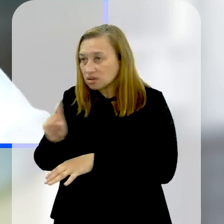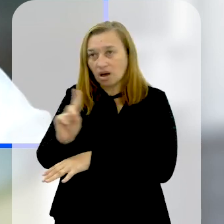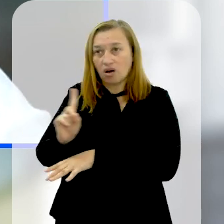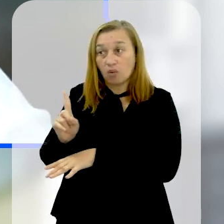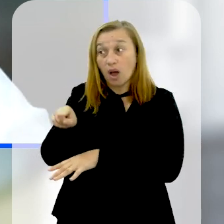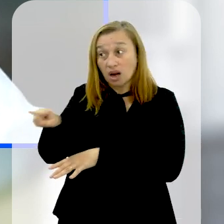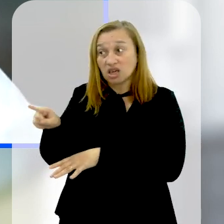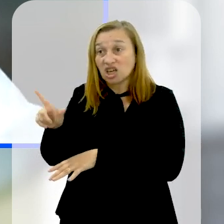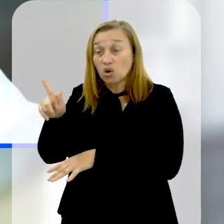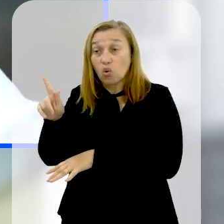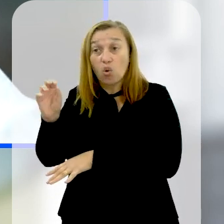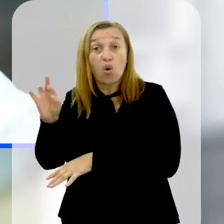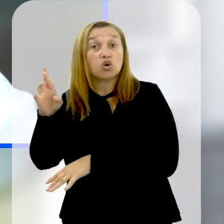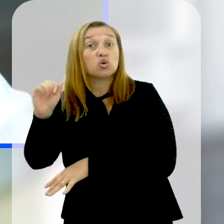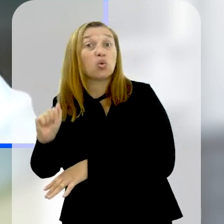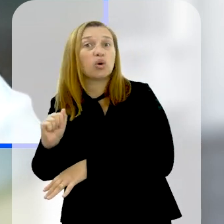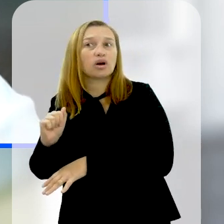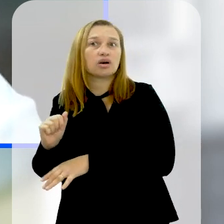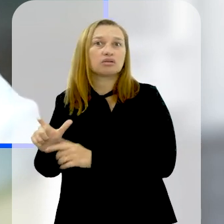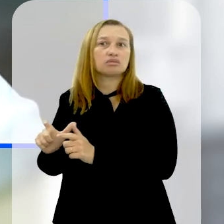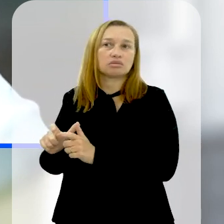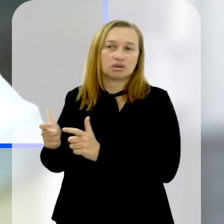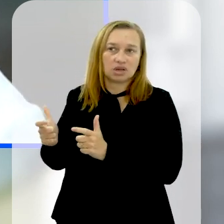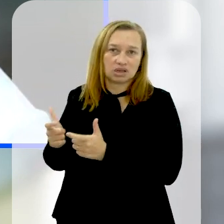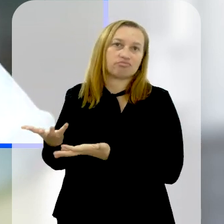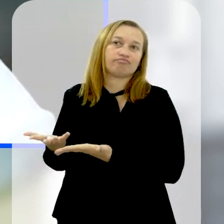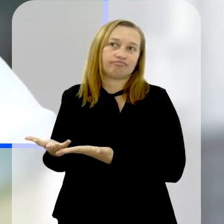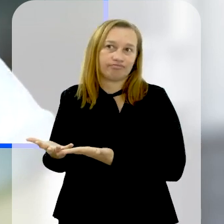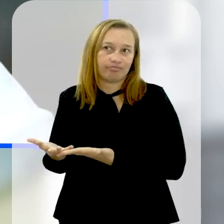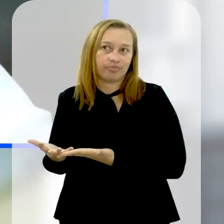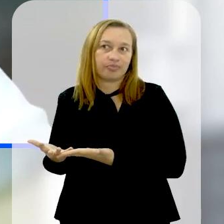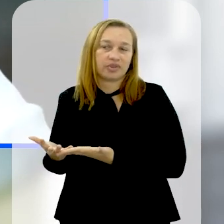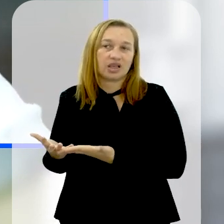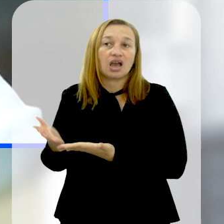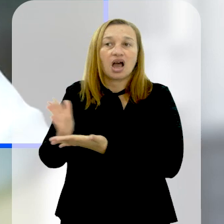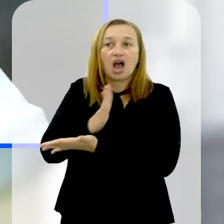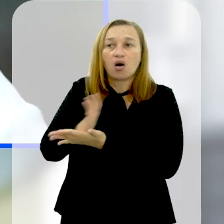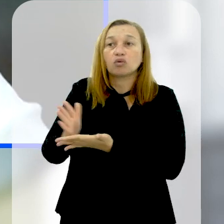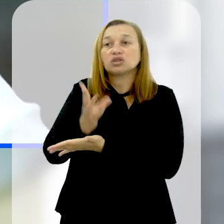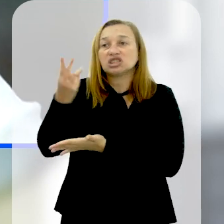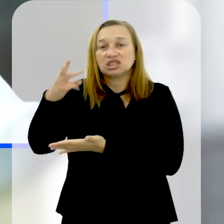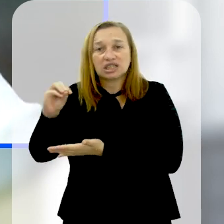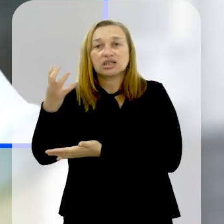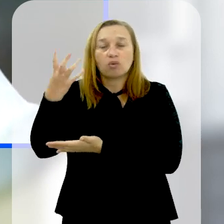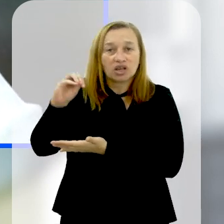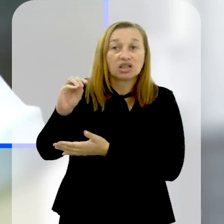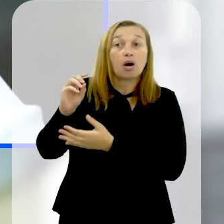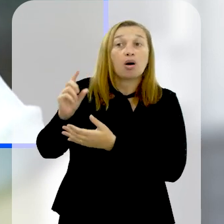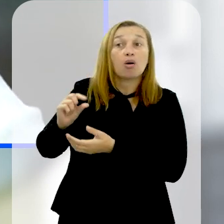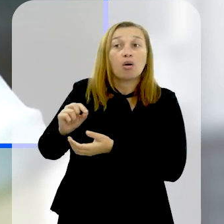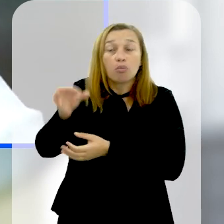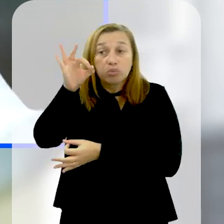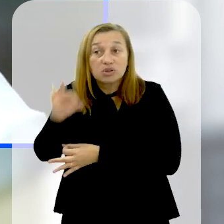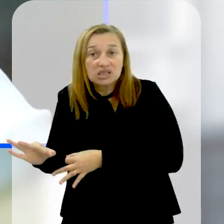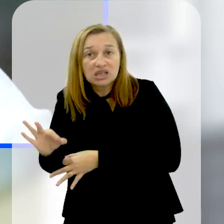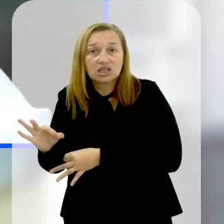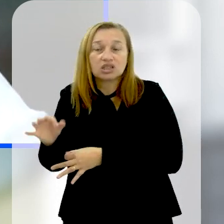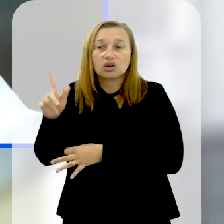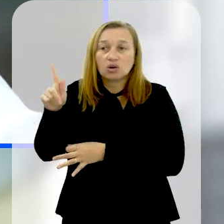muito grande ali dentro. E a gente está falando assim de alguns, na maioria das vezes, até 30%,